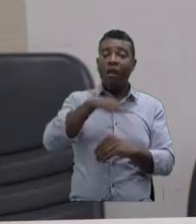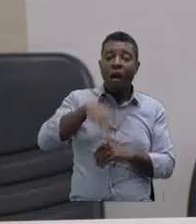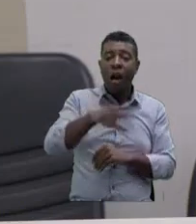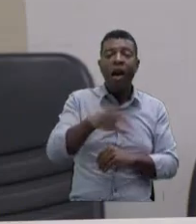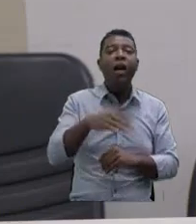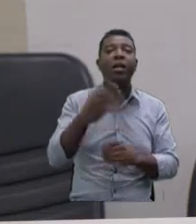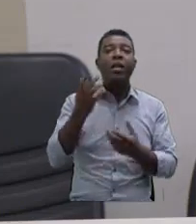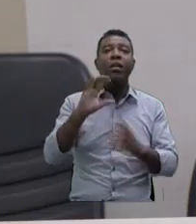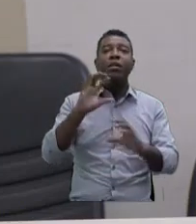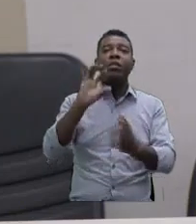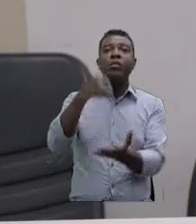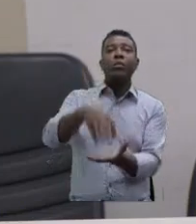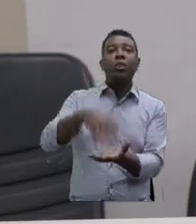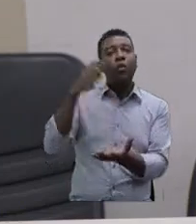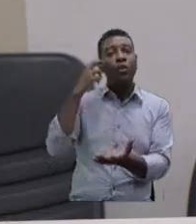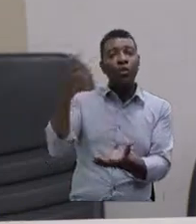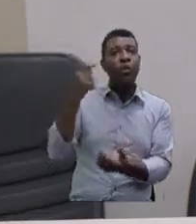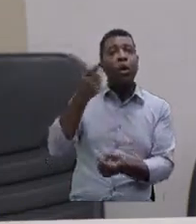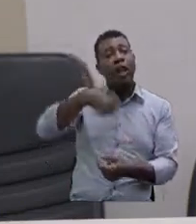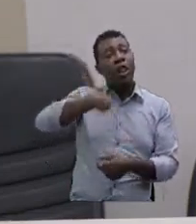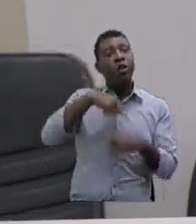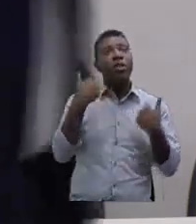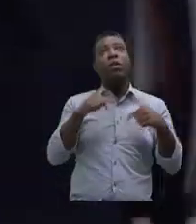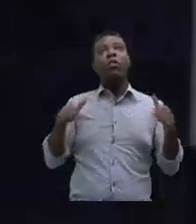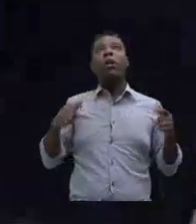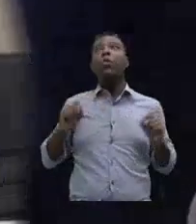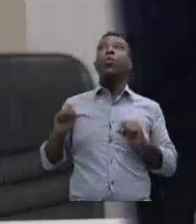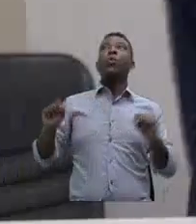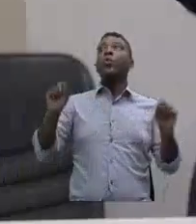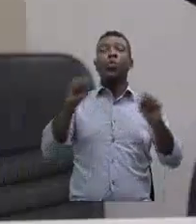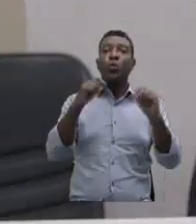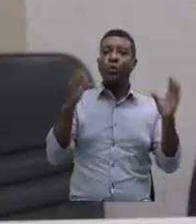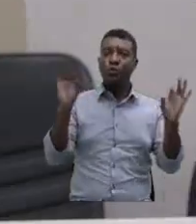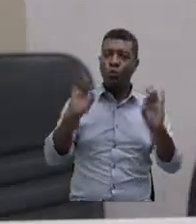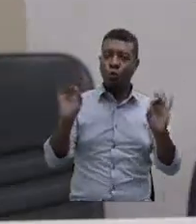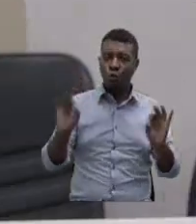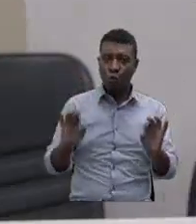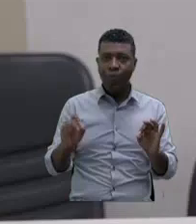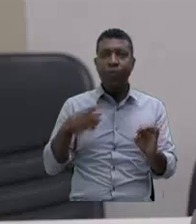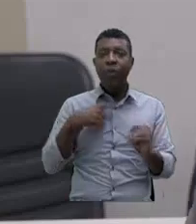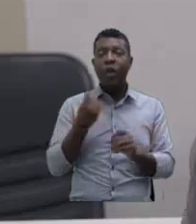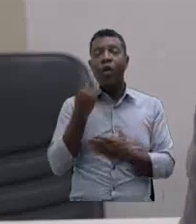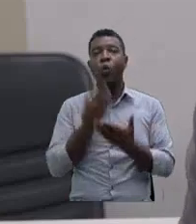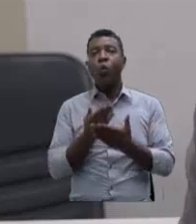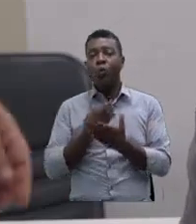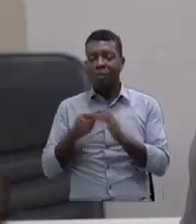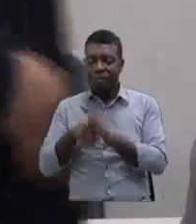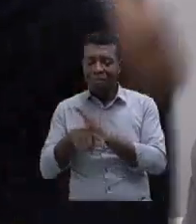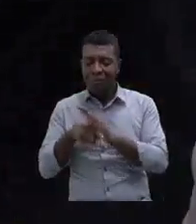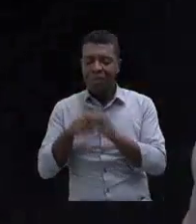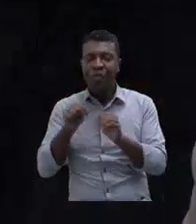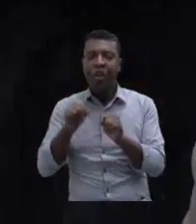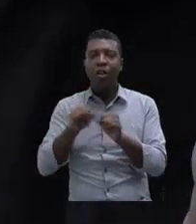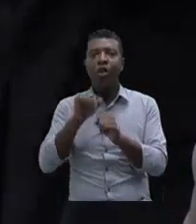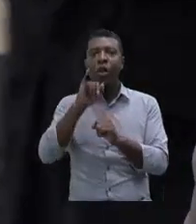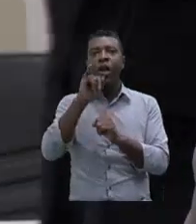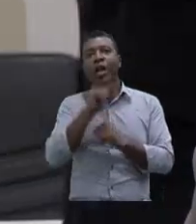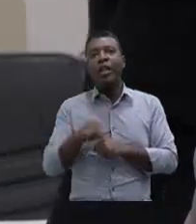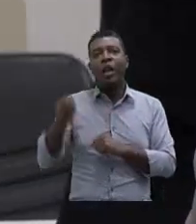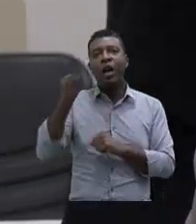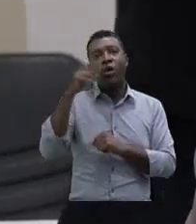não temos isso em nenhum lugar. Temos um estudo feito pelo Itaú Cultural, lançado também pelo